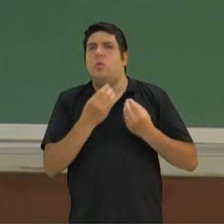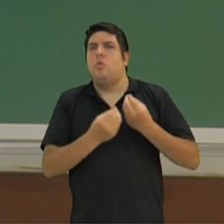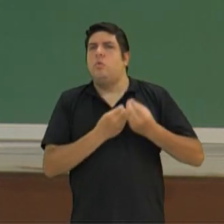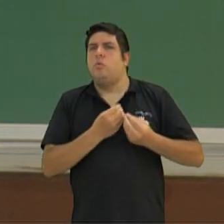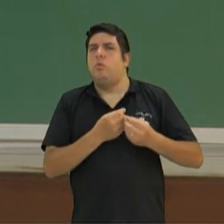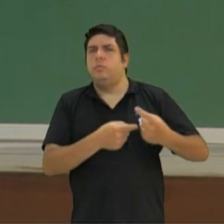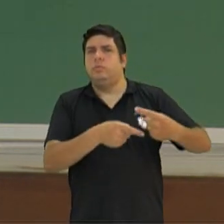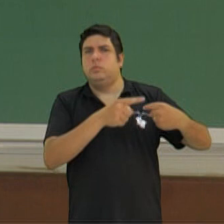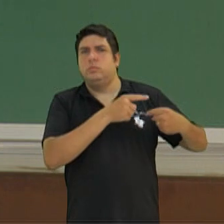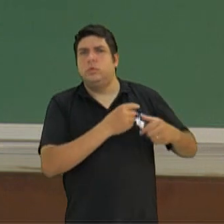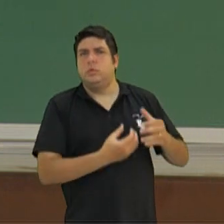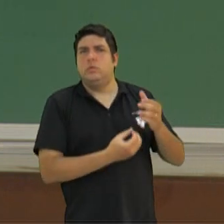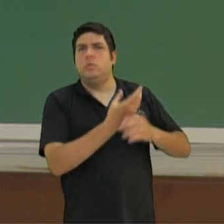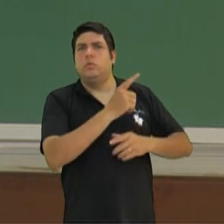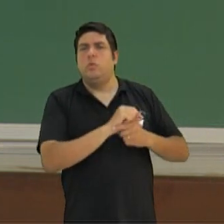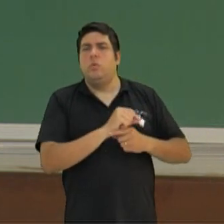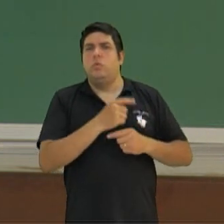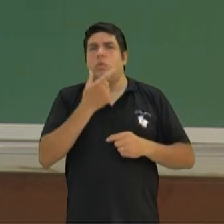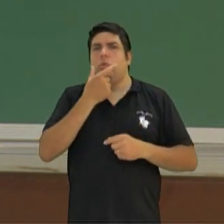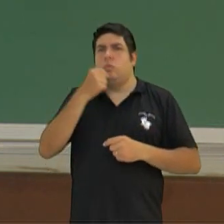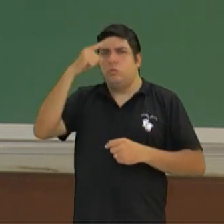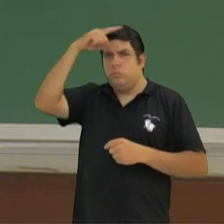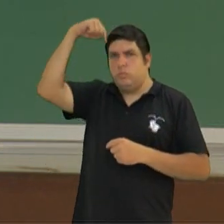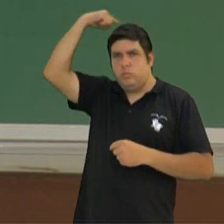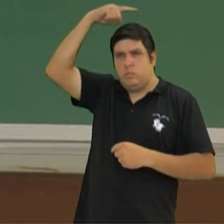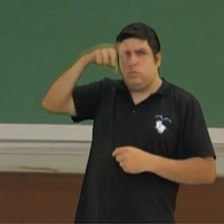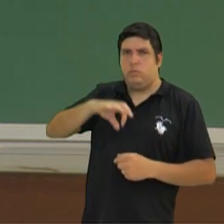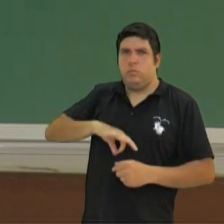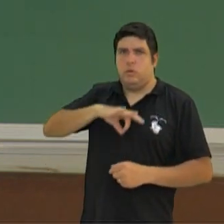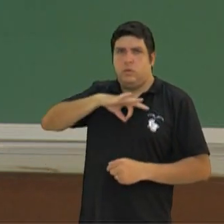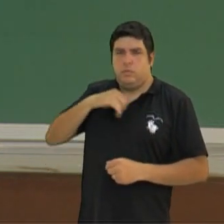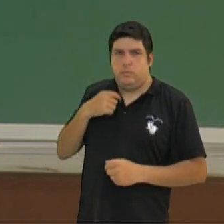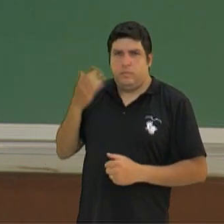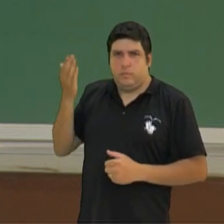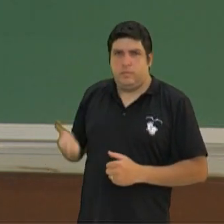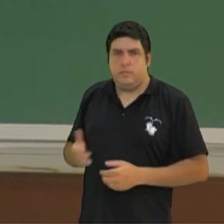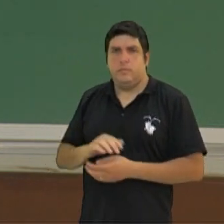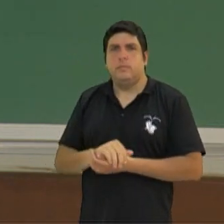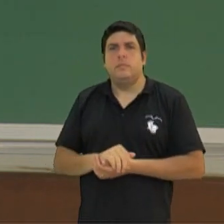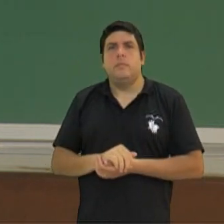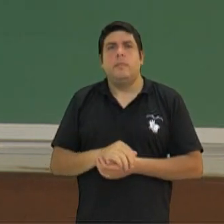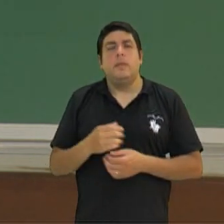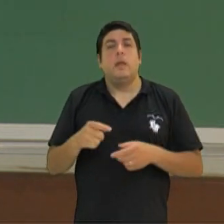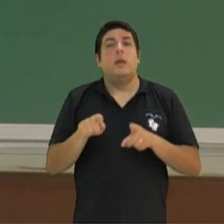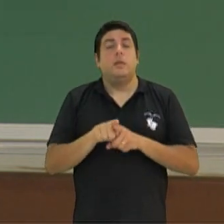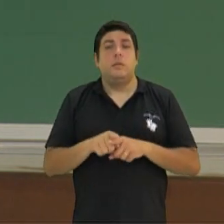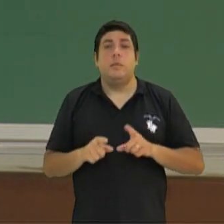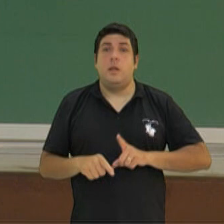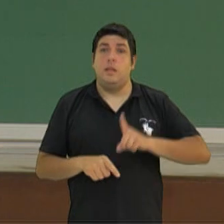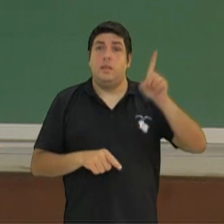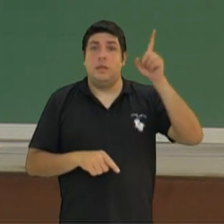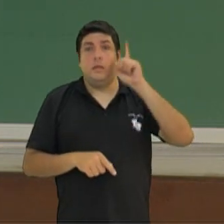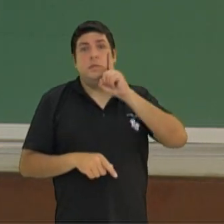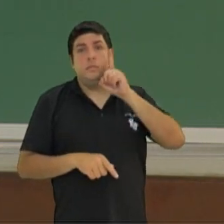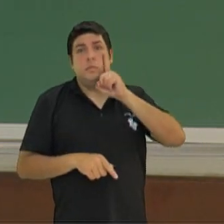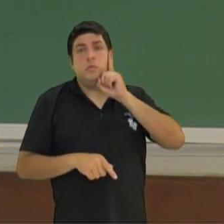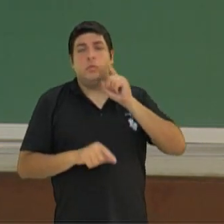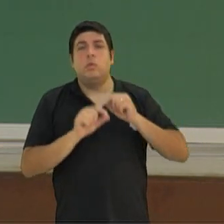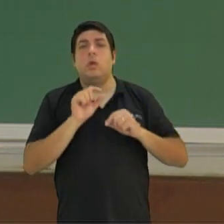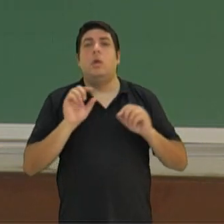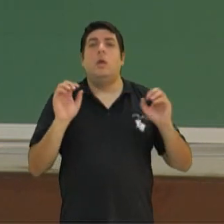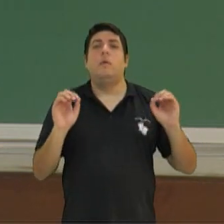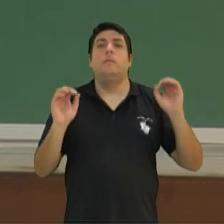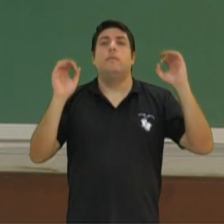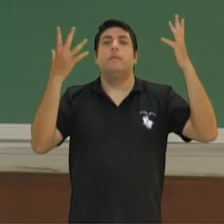né? Que veio através de um santo da igreja, e o fato também de que lá não é um feriado não somente